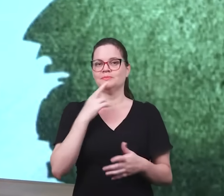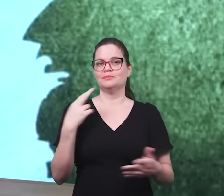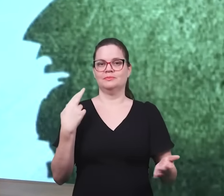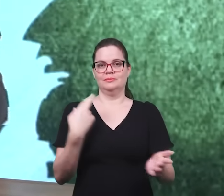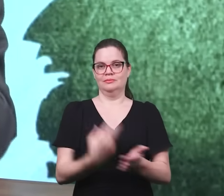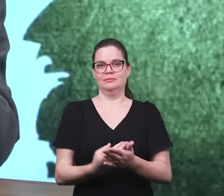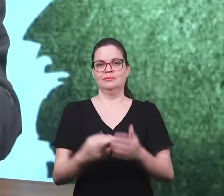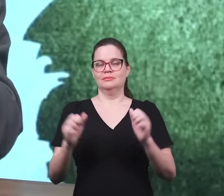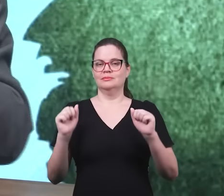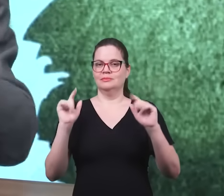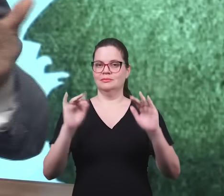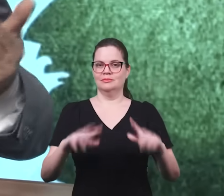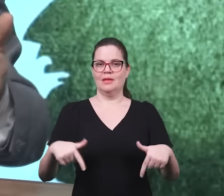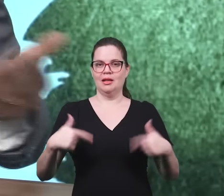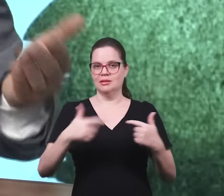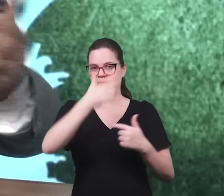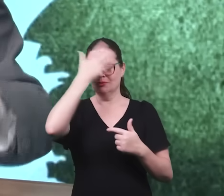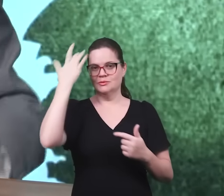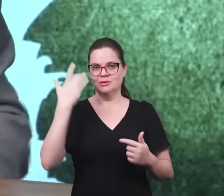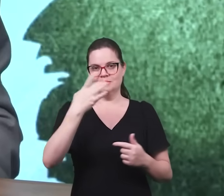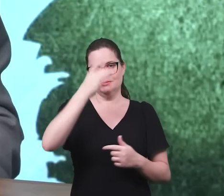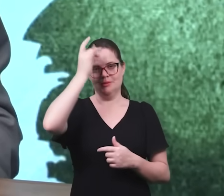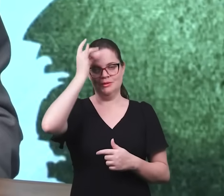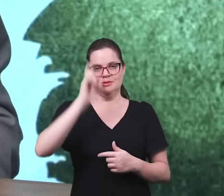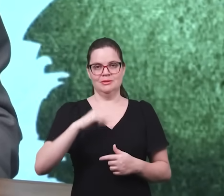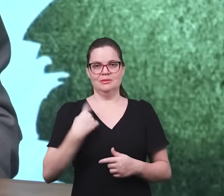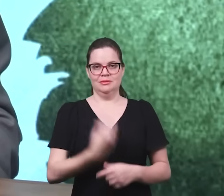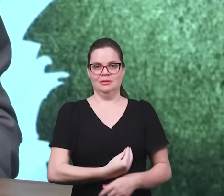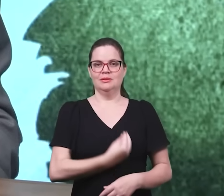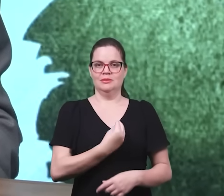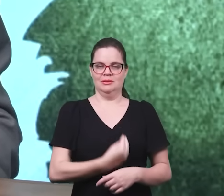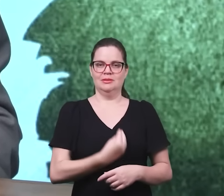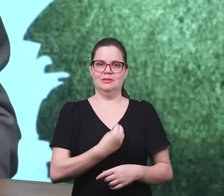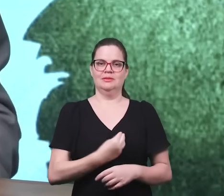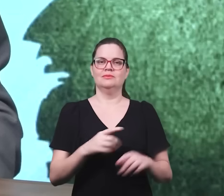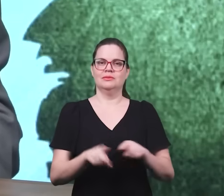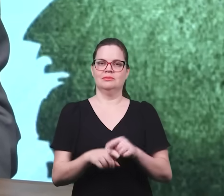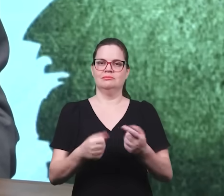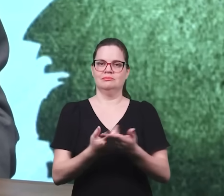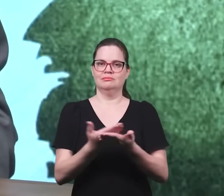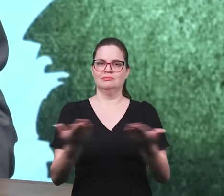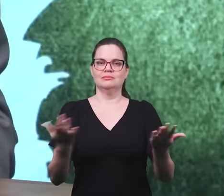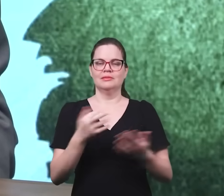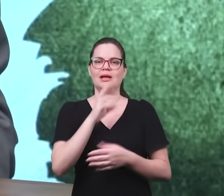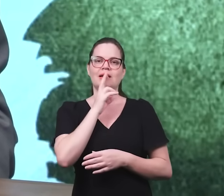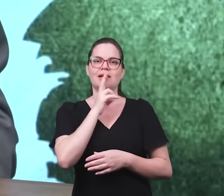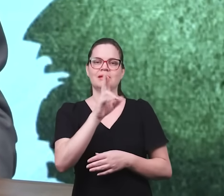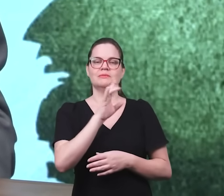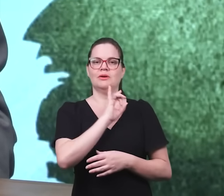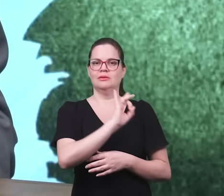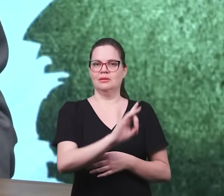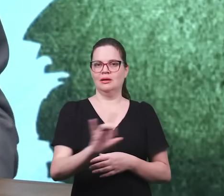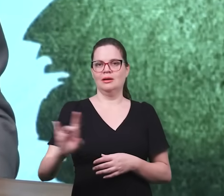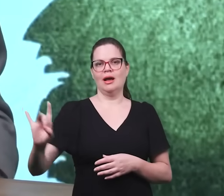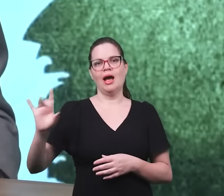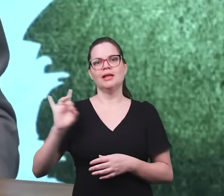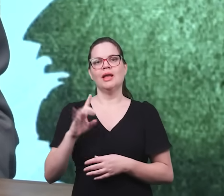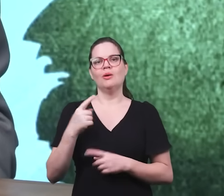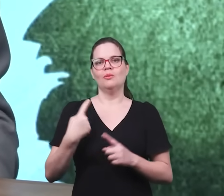o resultado desta ação do Espírito Santo em nossas vidas, nos dando resposta à